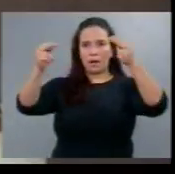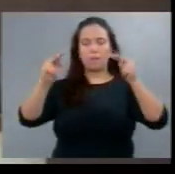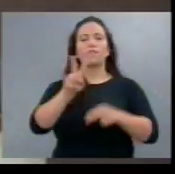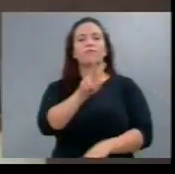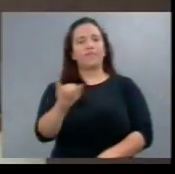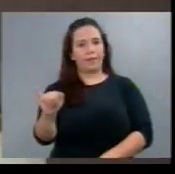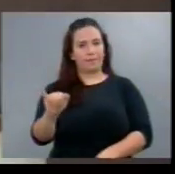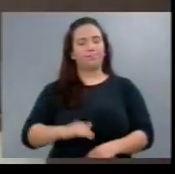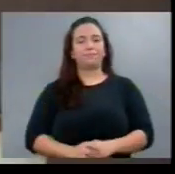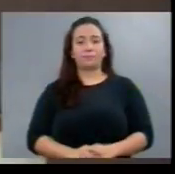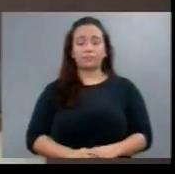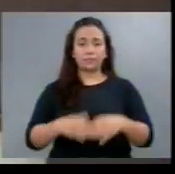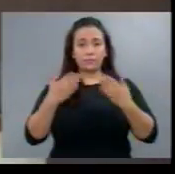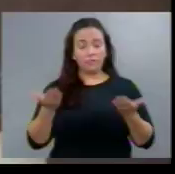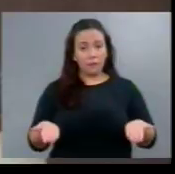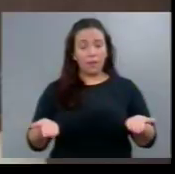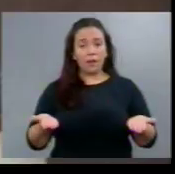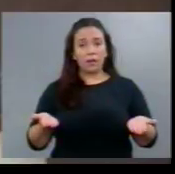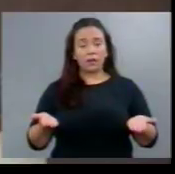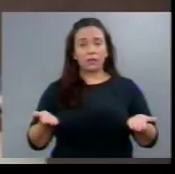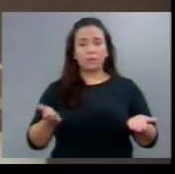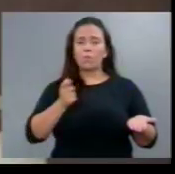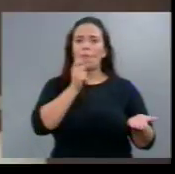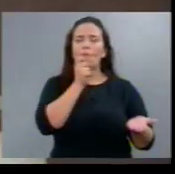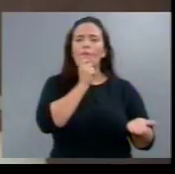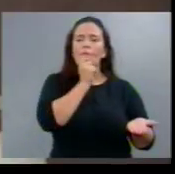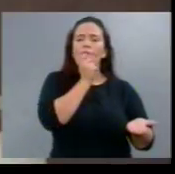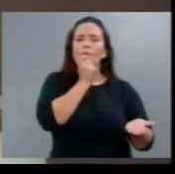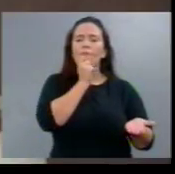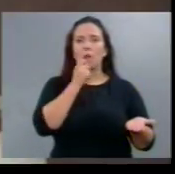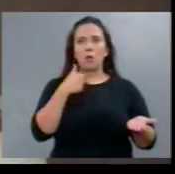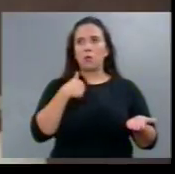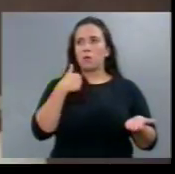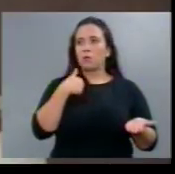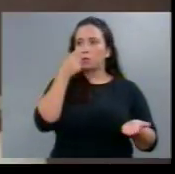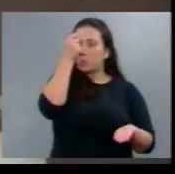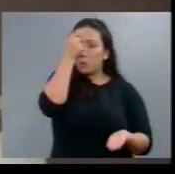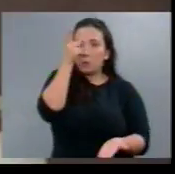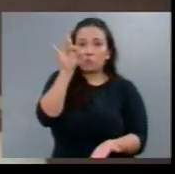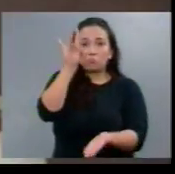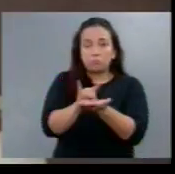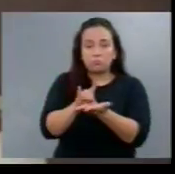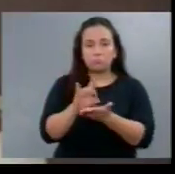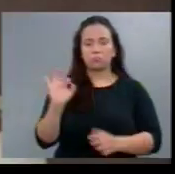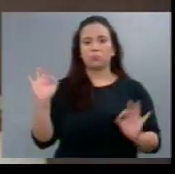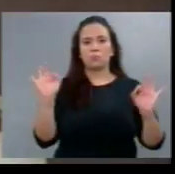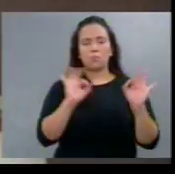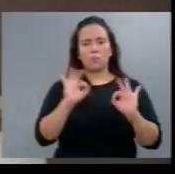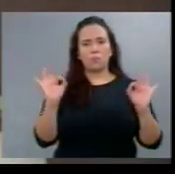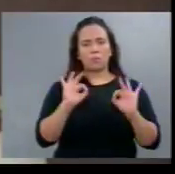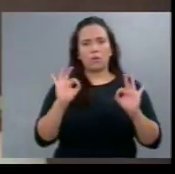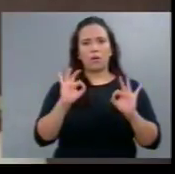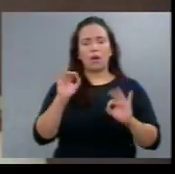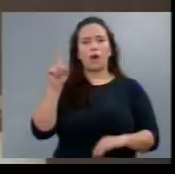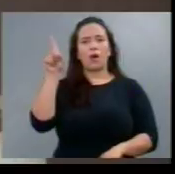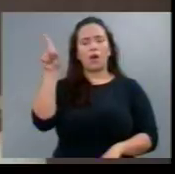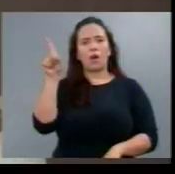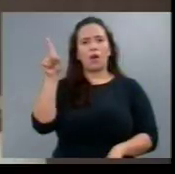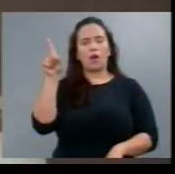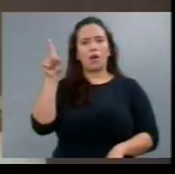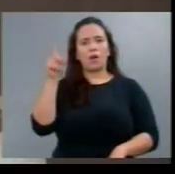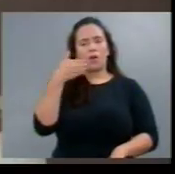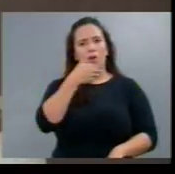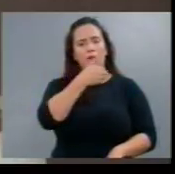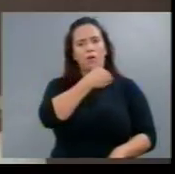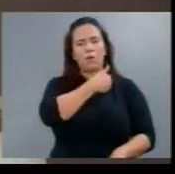E não houve, pelo menos não tomei conhecimento, nenhum ato de